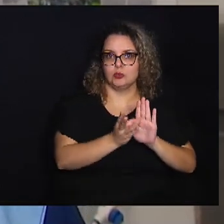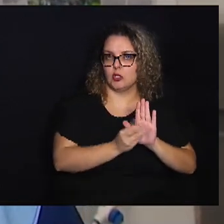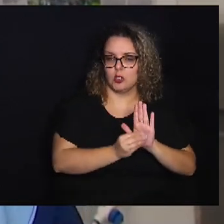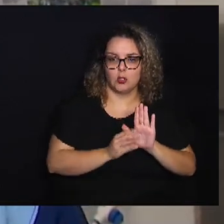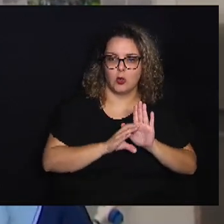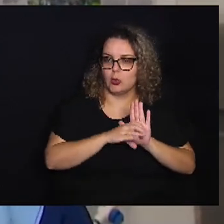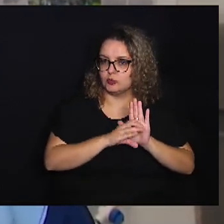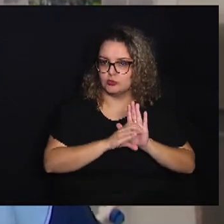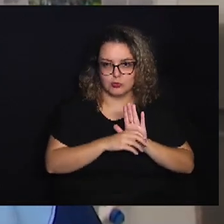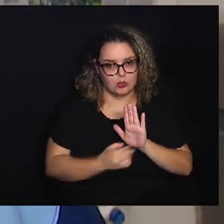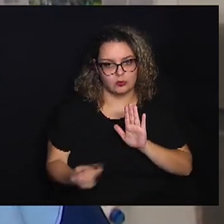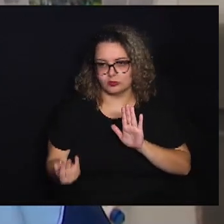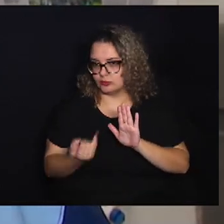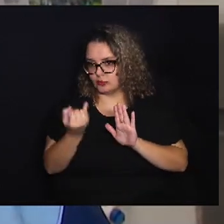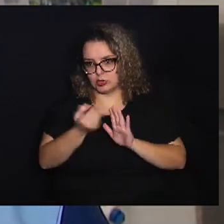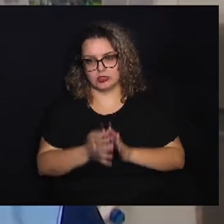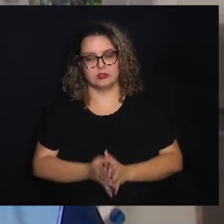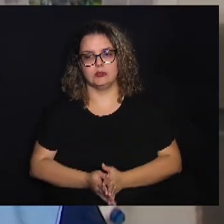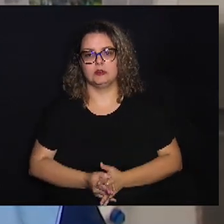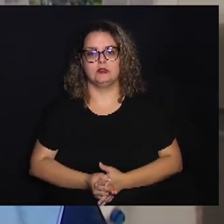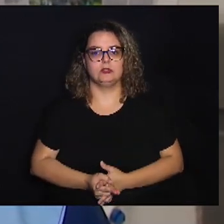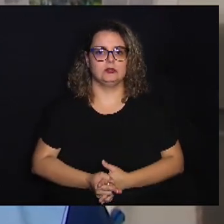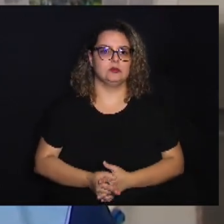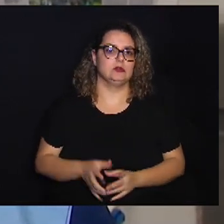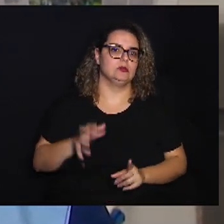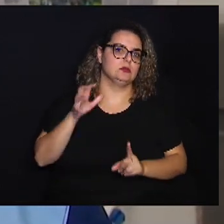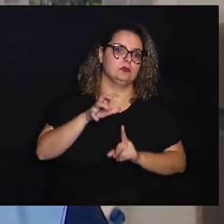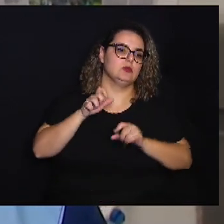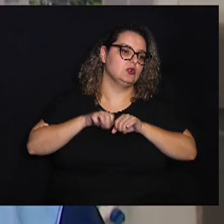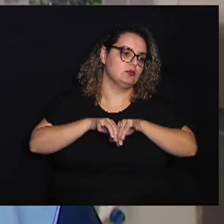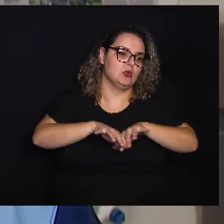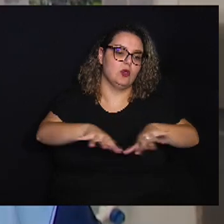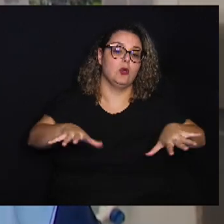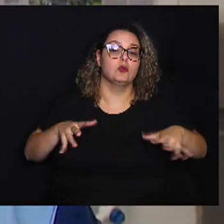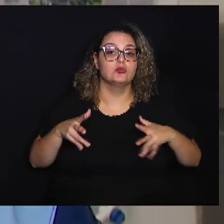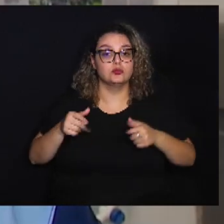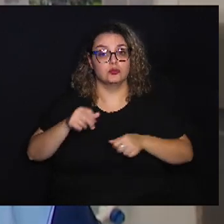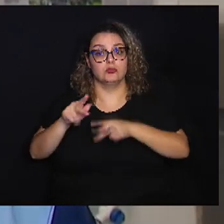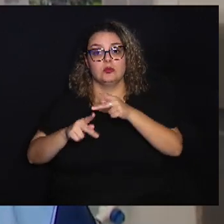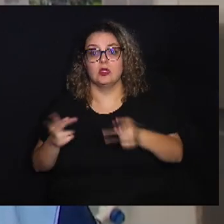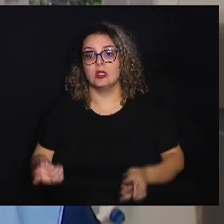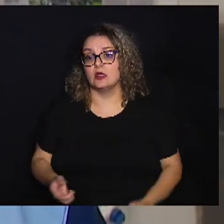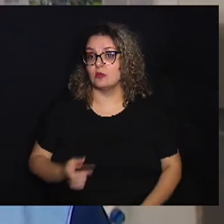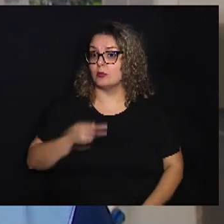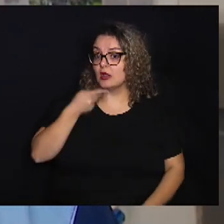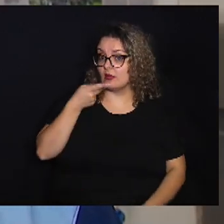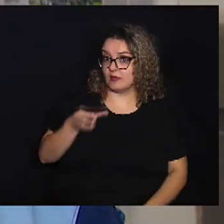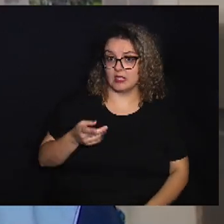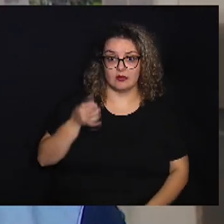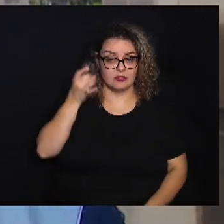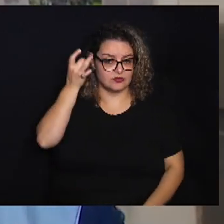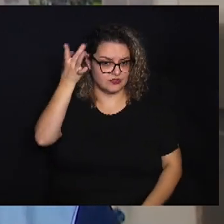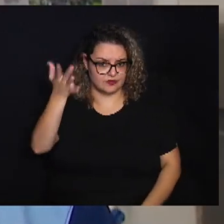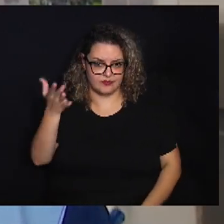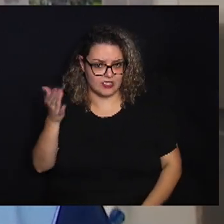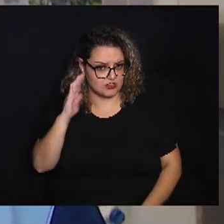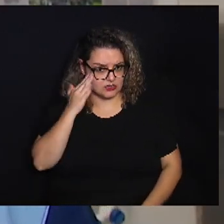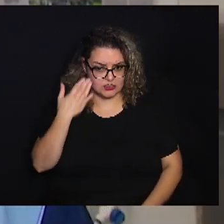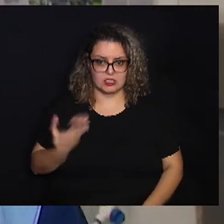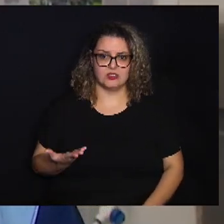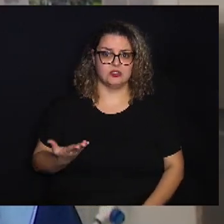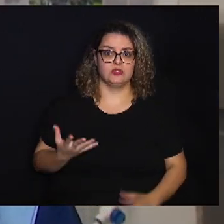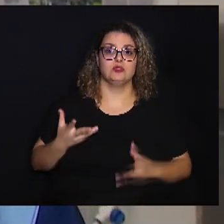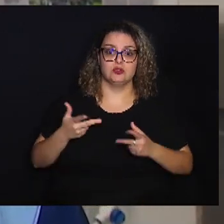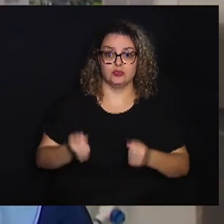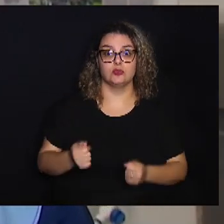que atinja toda a população, sempre uma fala de fácil acesso, como também de forma universal, para que todos